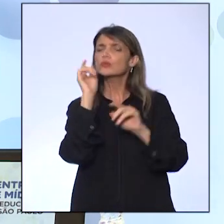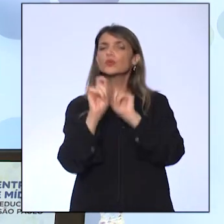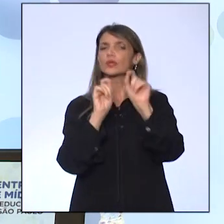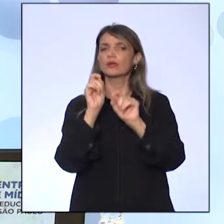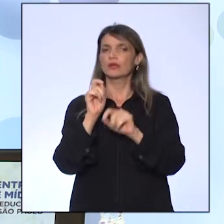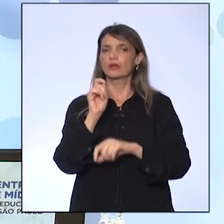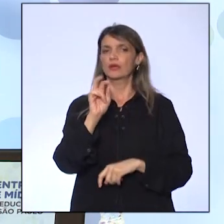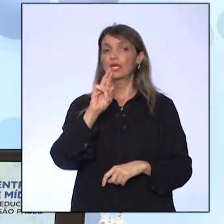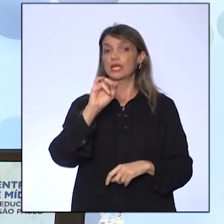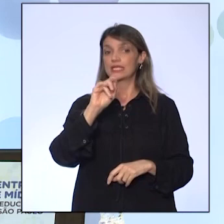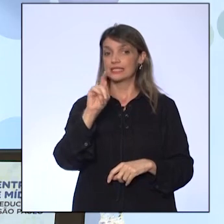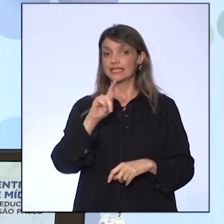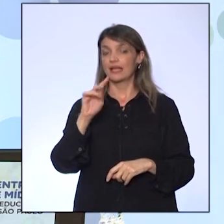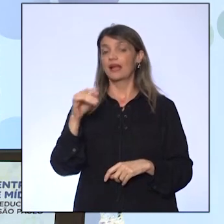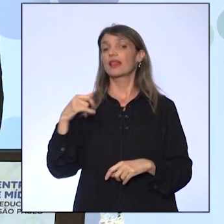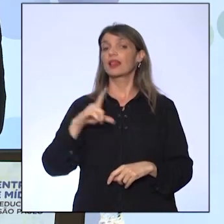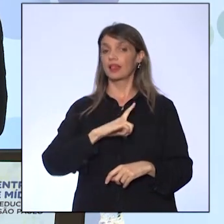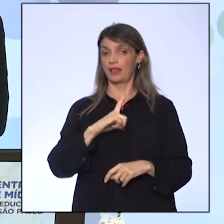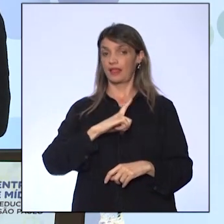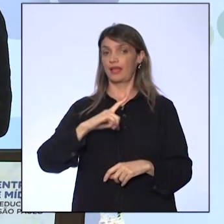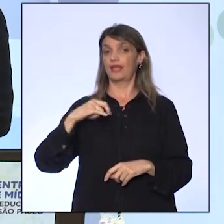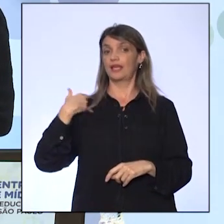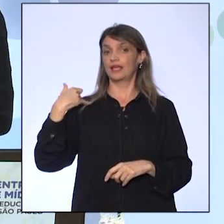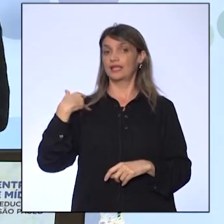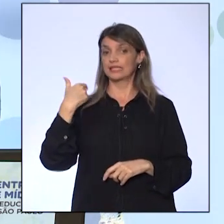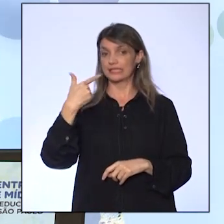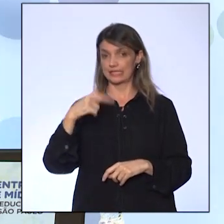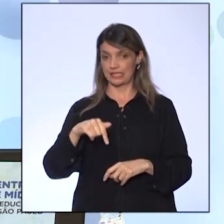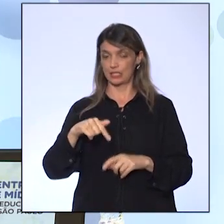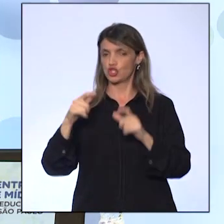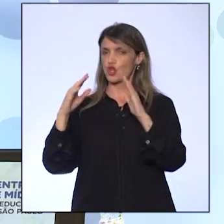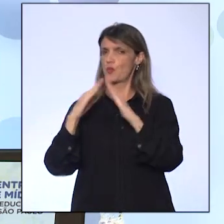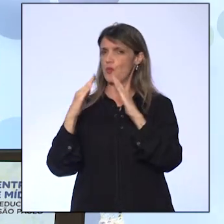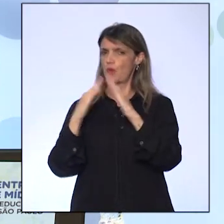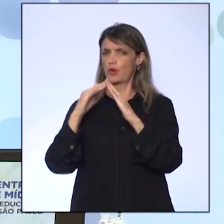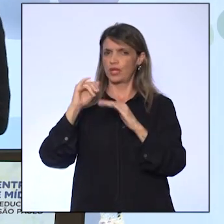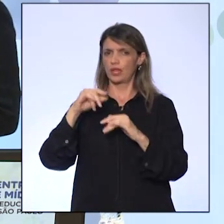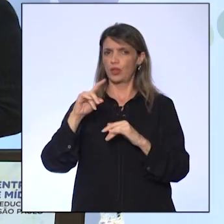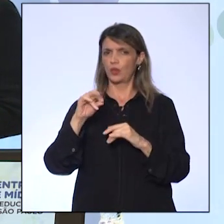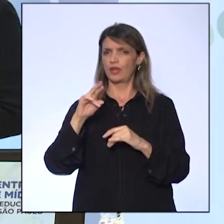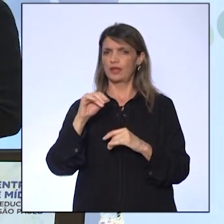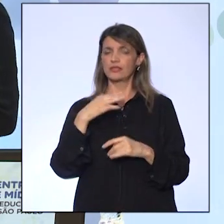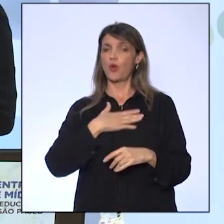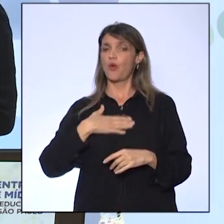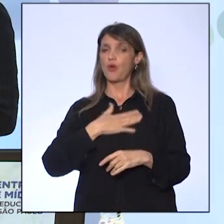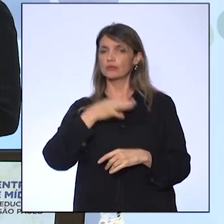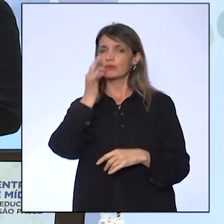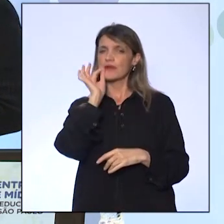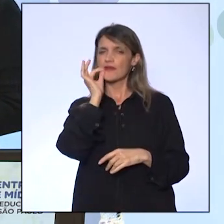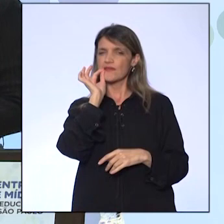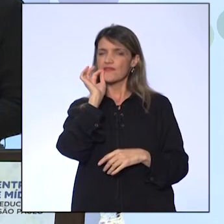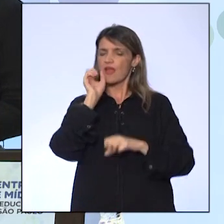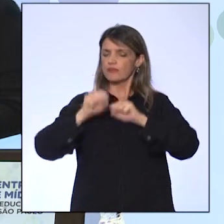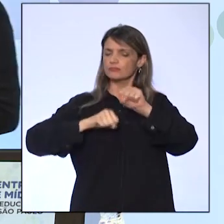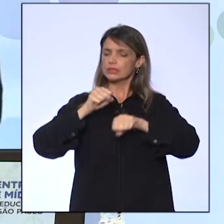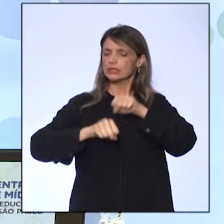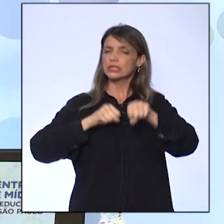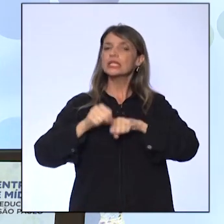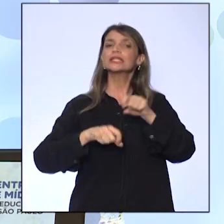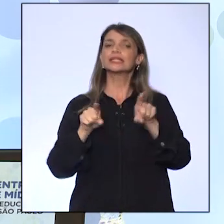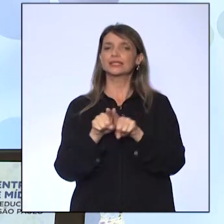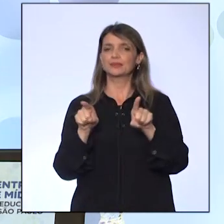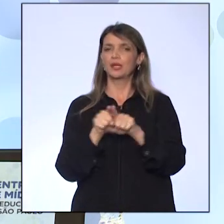Risca, tem 17 anos, ela é da Indonésia, ela gosta de tomar café, é o hábito dela, e andar de bike.